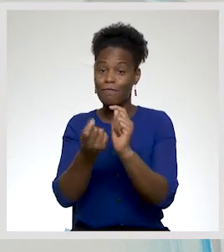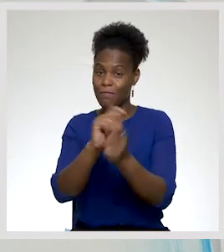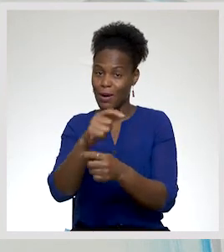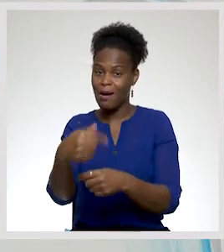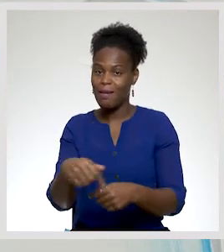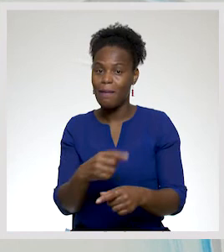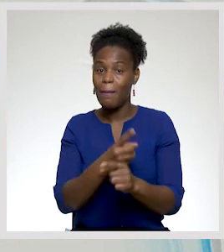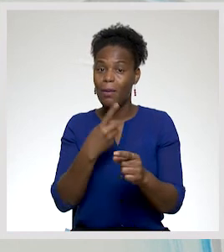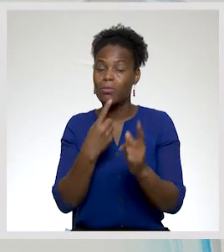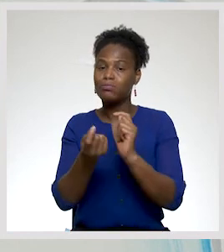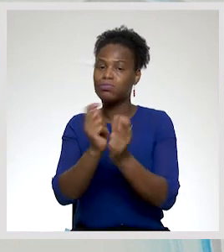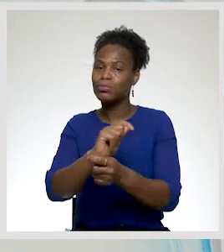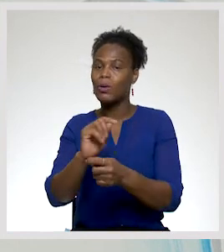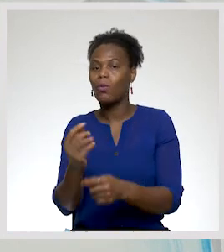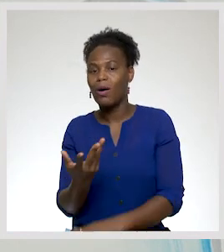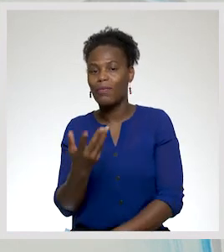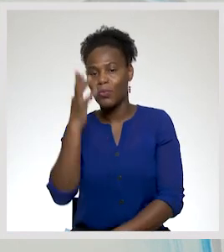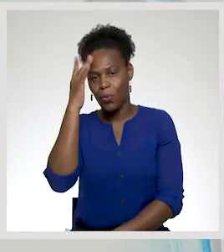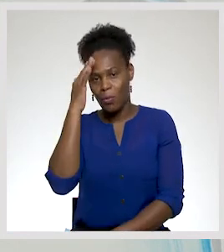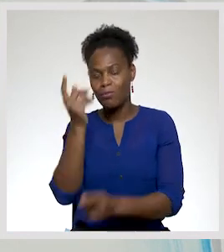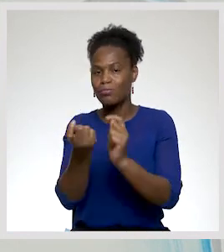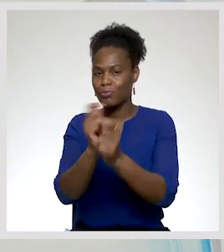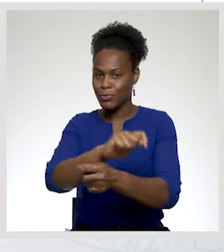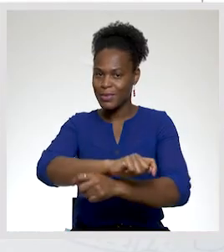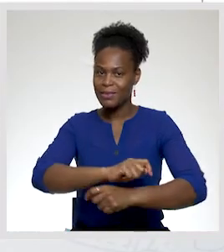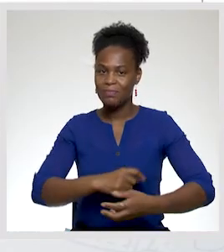porque muda quanto ao número. Tá bem?